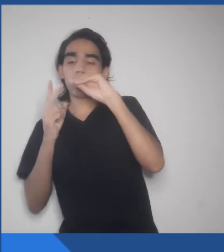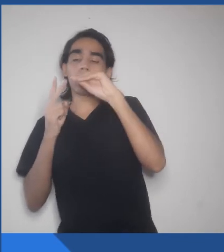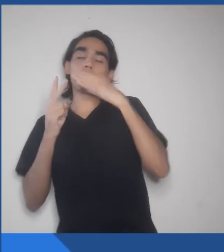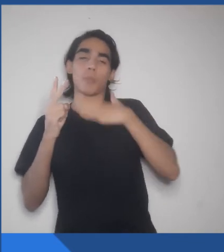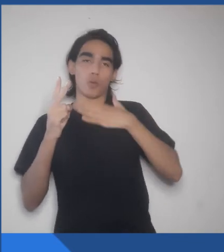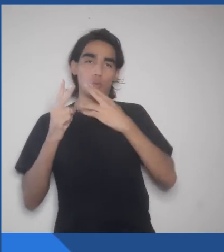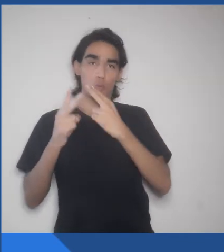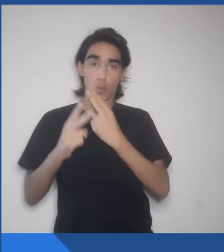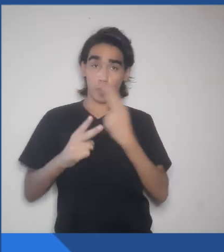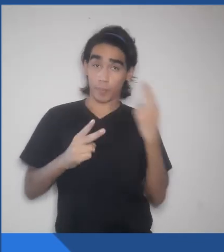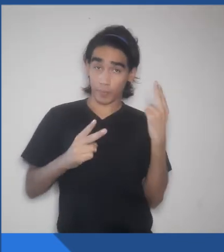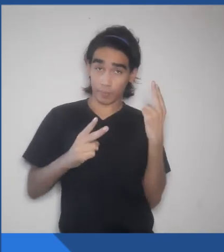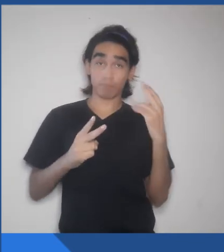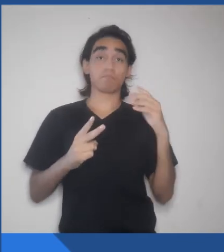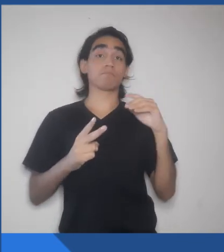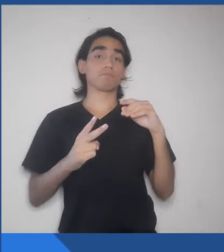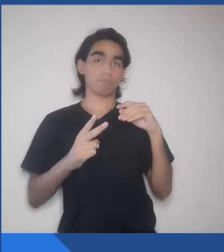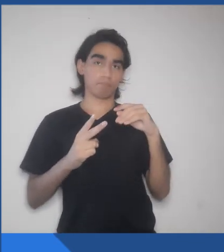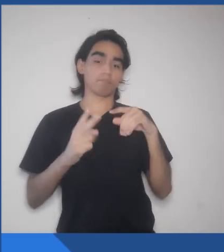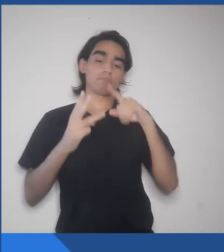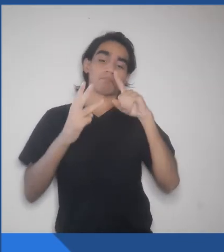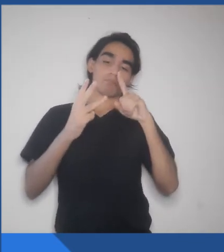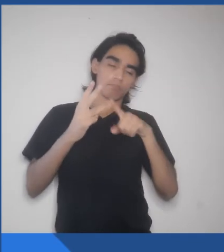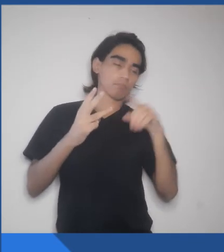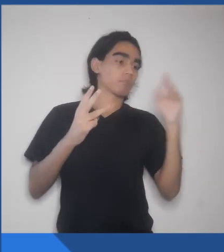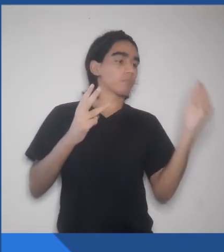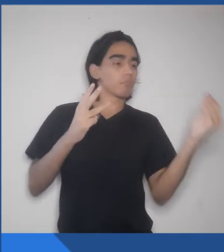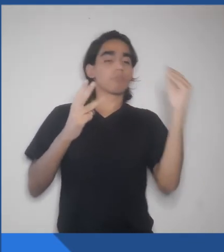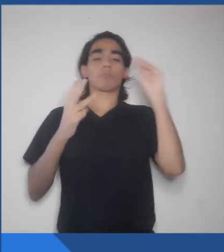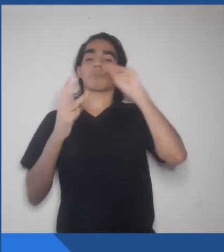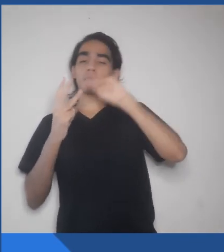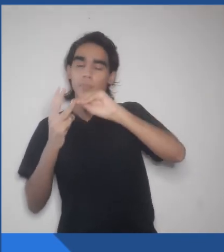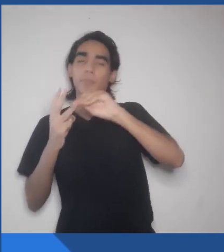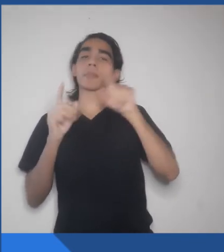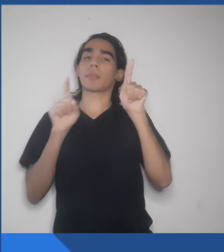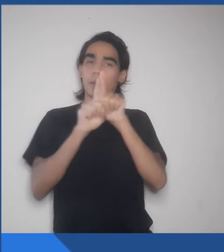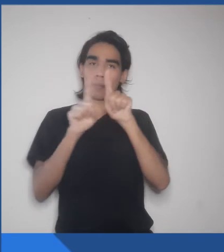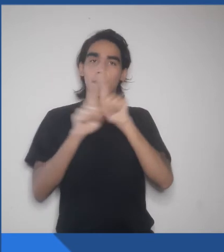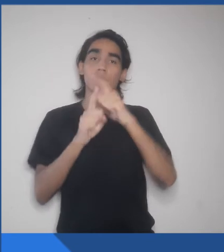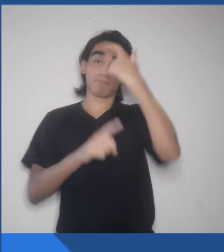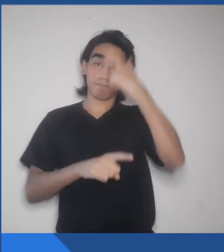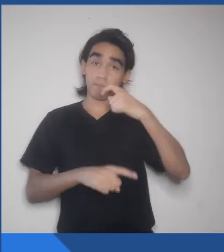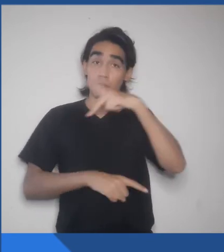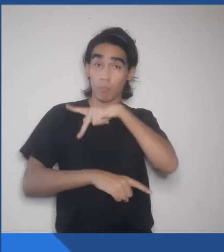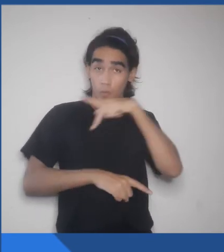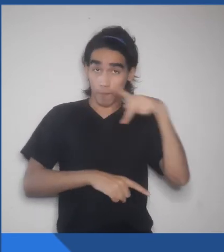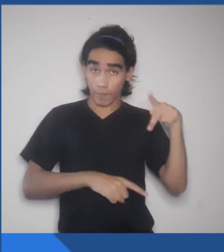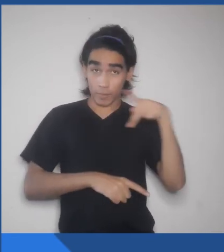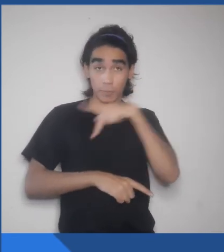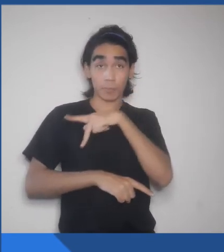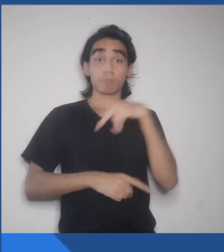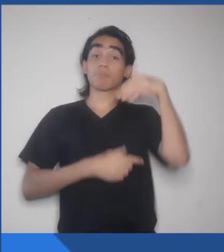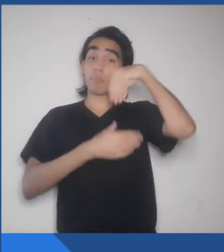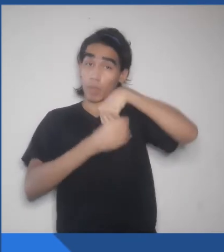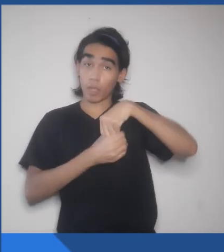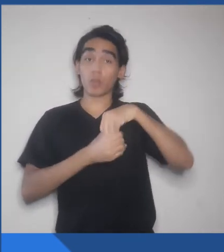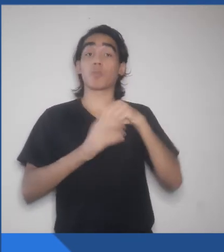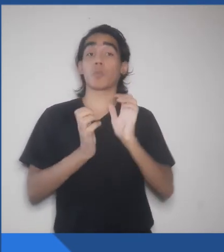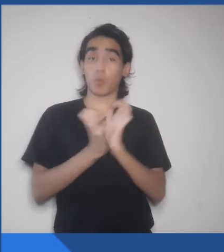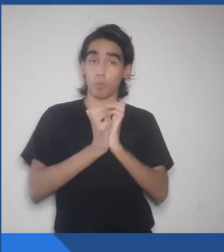Voltar aos grupos. Turma 3, me coloco também como professor nesse